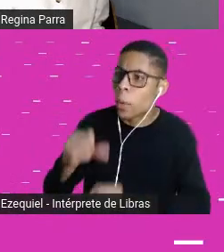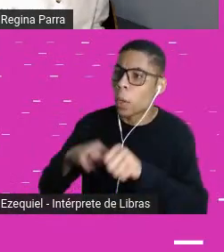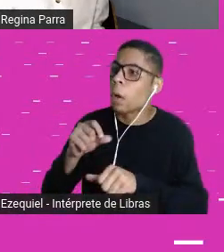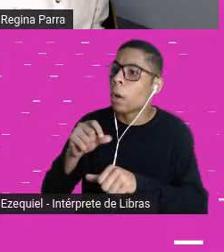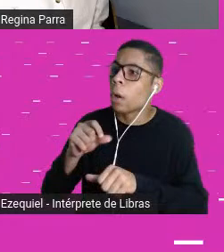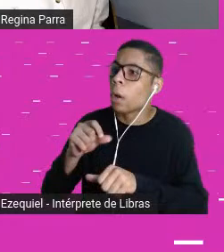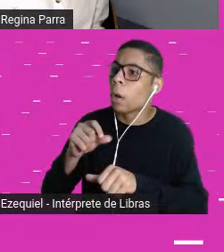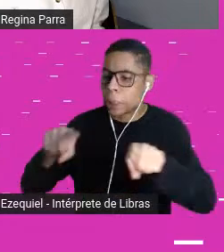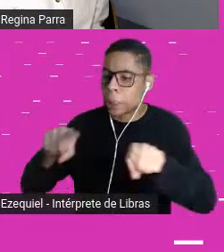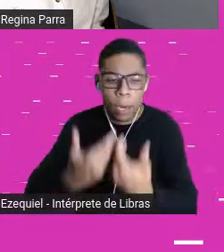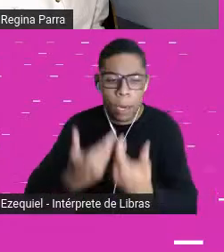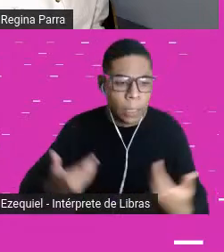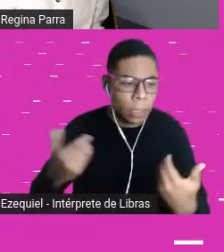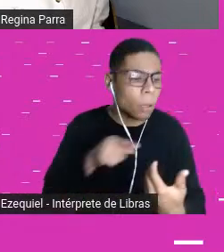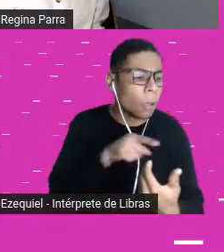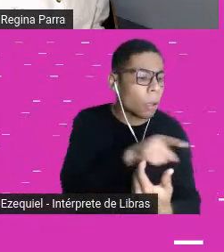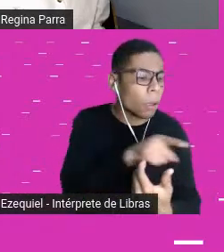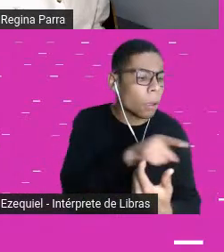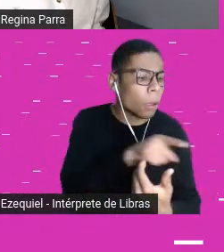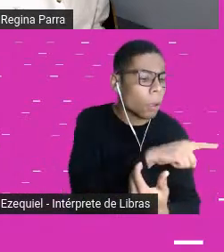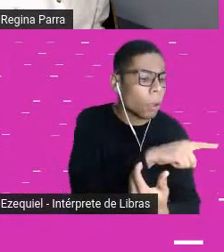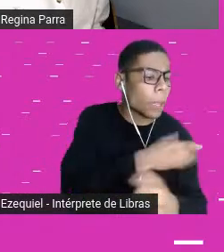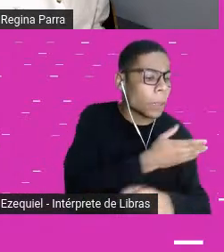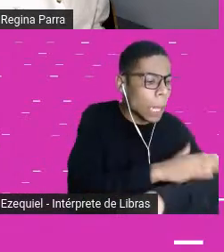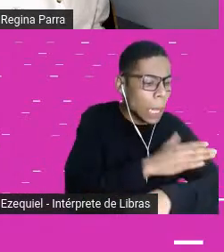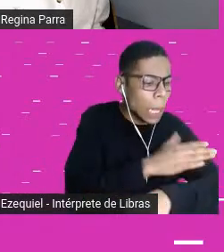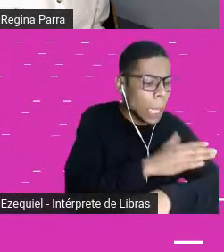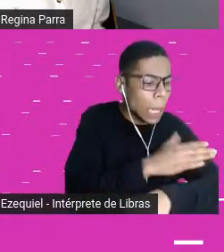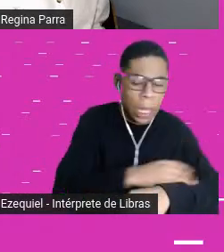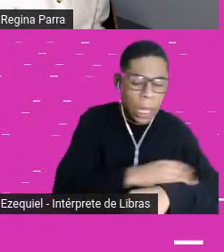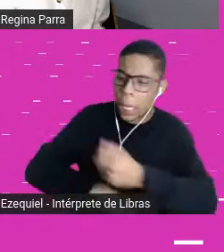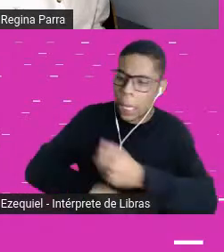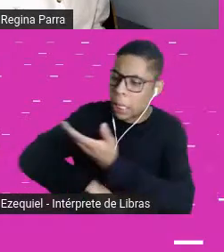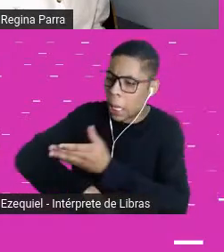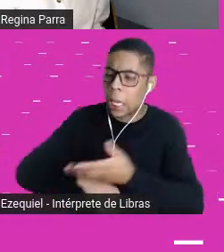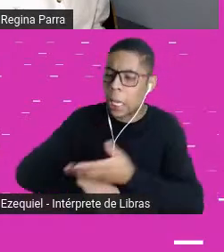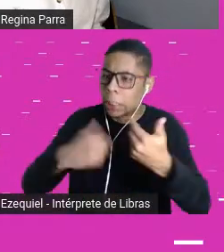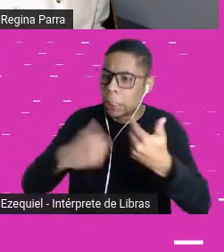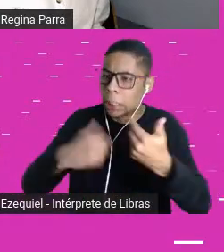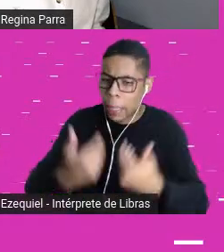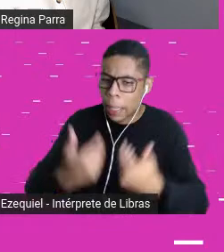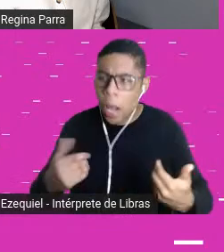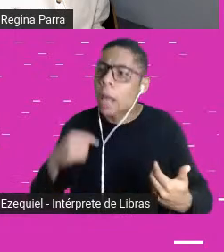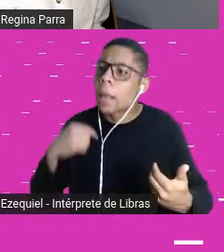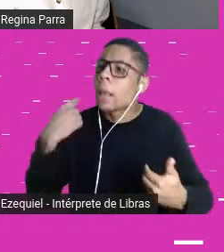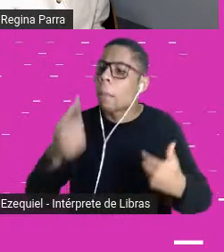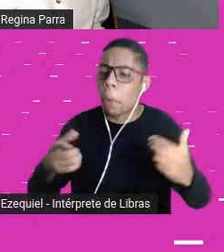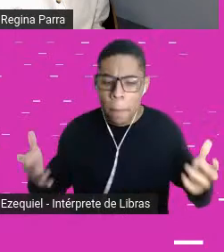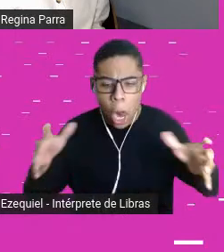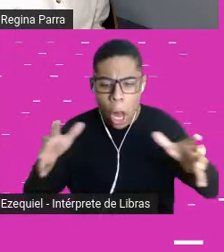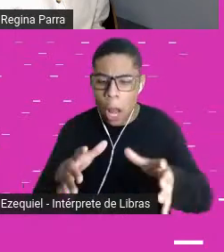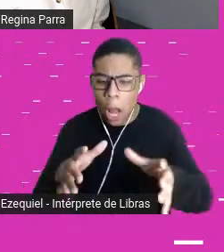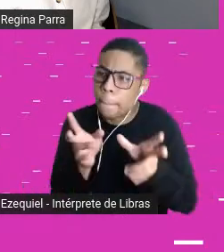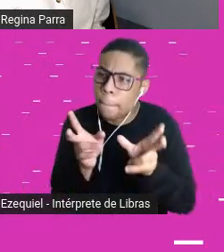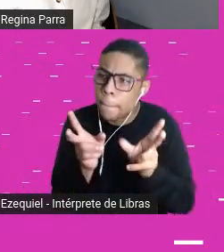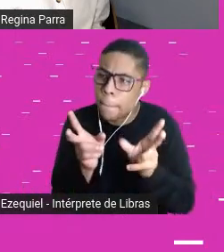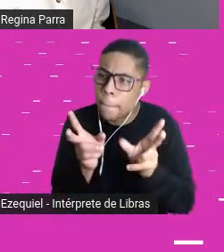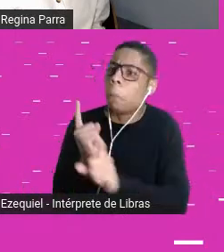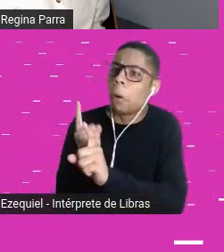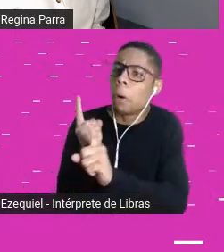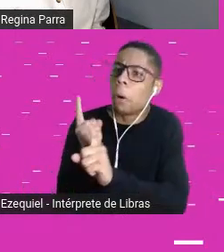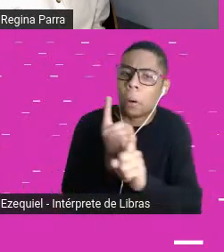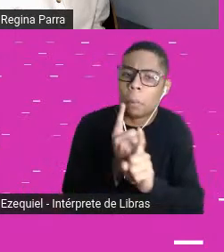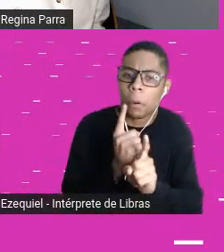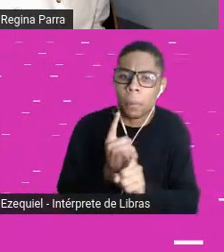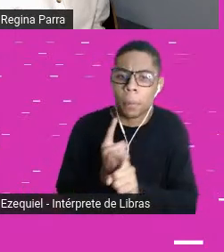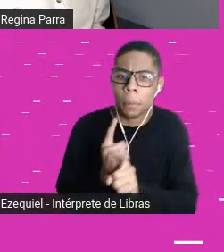coisas, depois junta todo mundo, né? E assim, muito voltado para